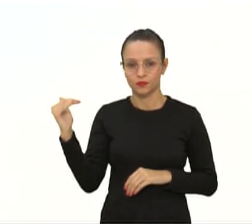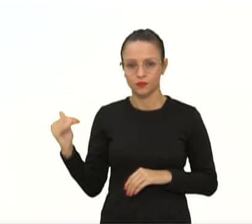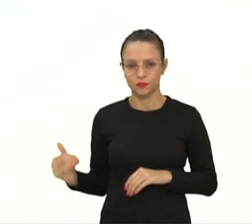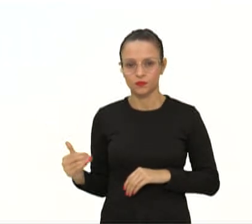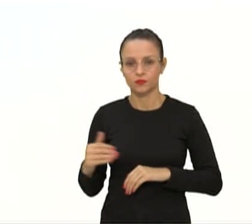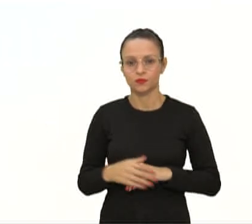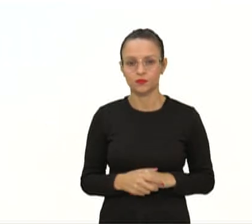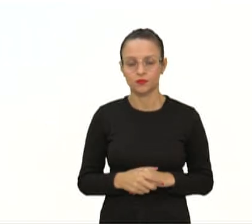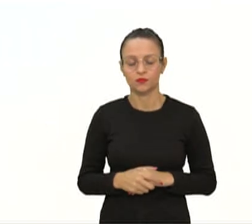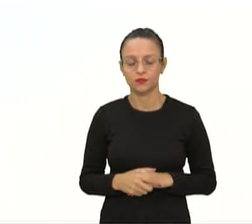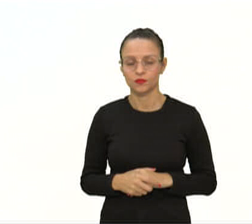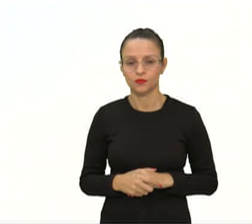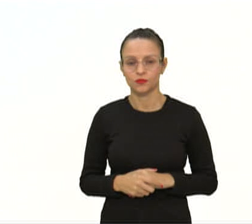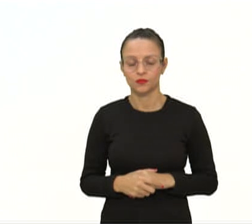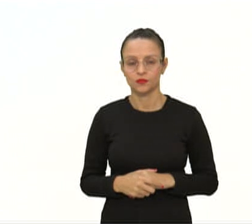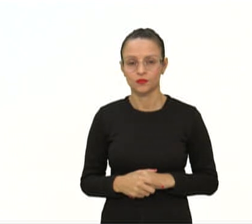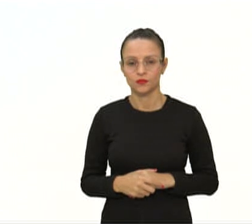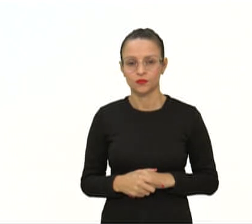Certo?